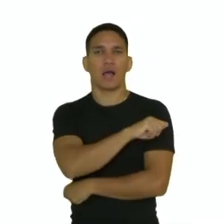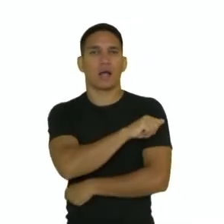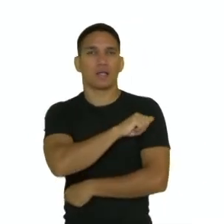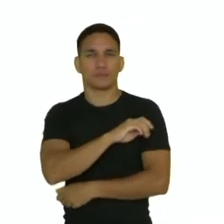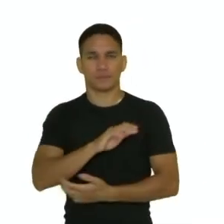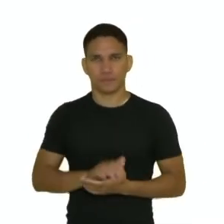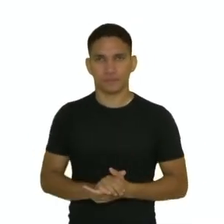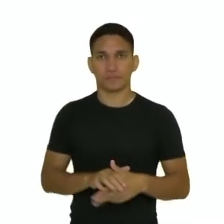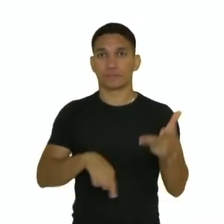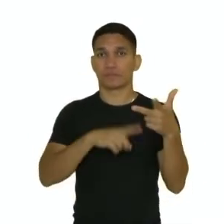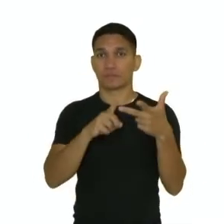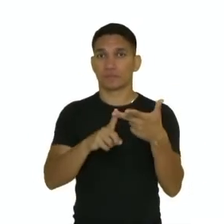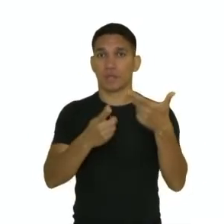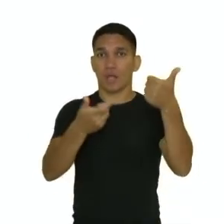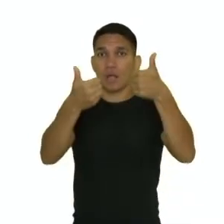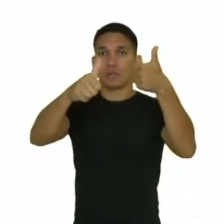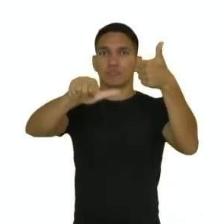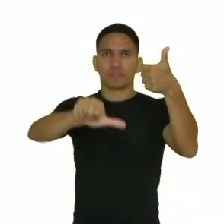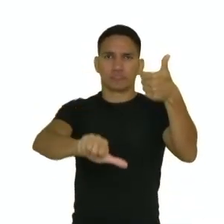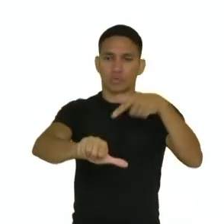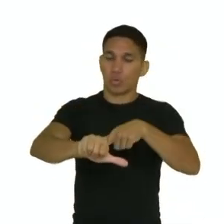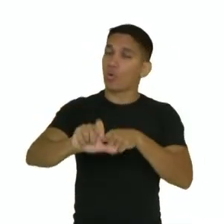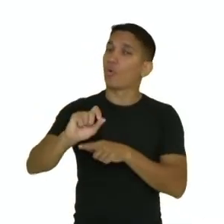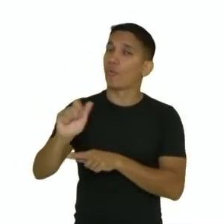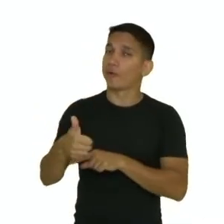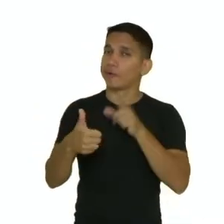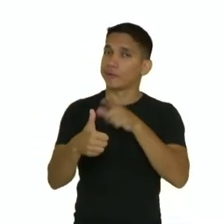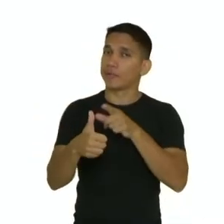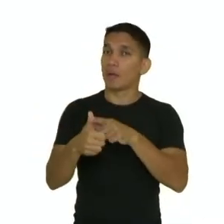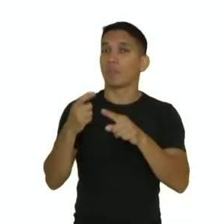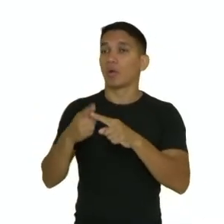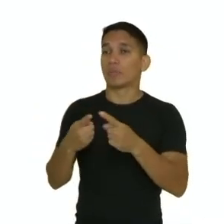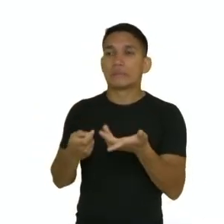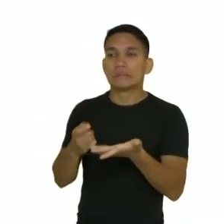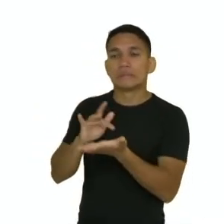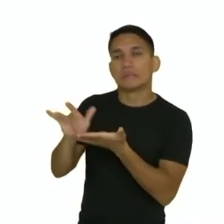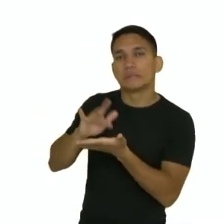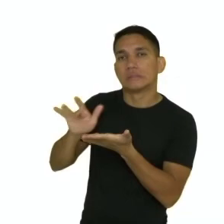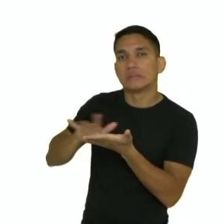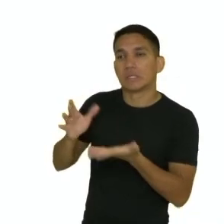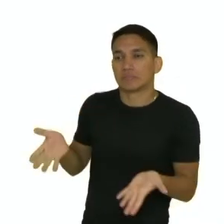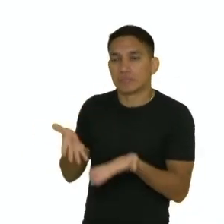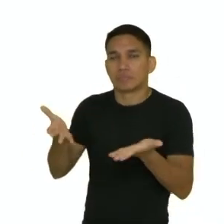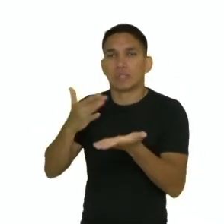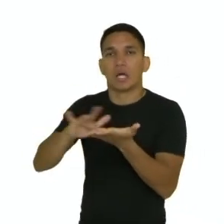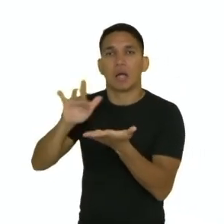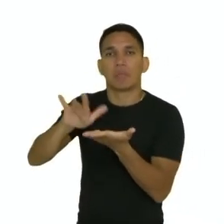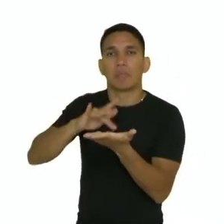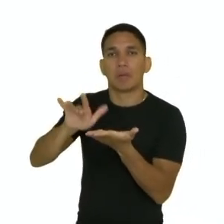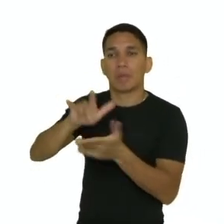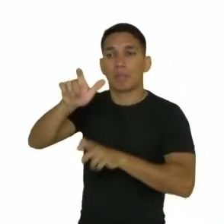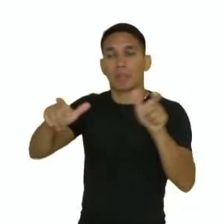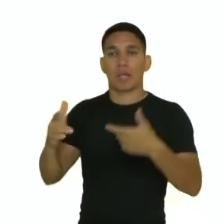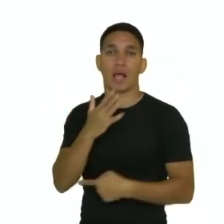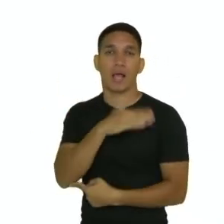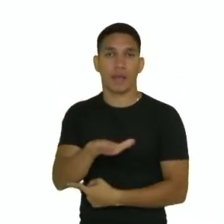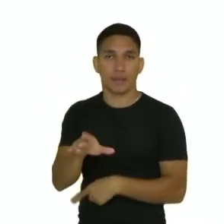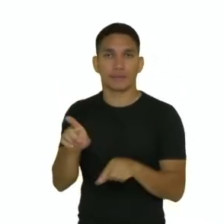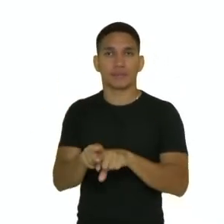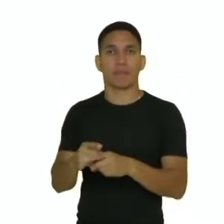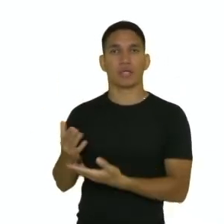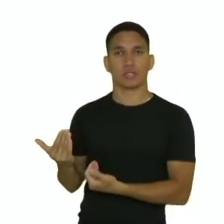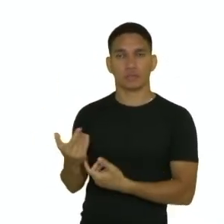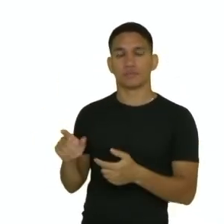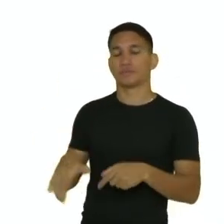relação às desvantagens, tem que se tomar cuidado com o consumismo, a estimulação do consumismo nas crianças e nos adolescentes, e